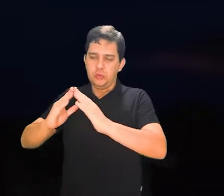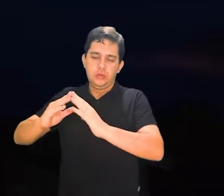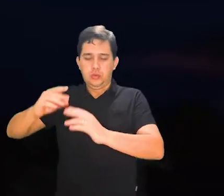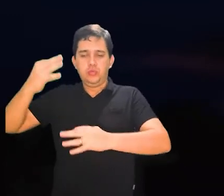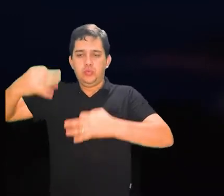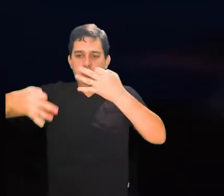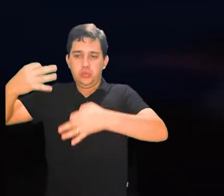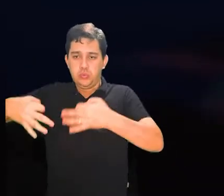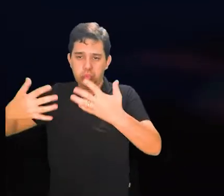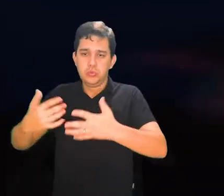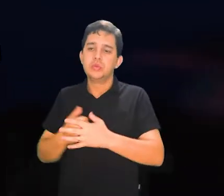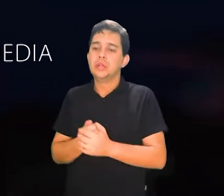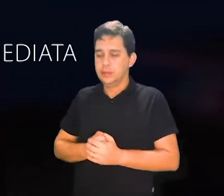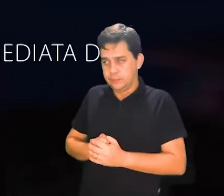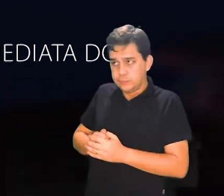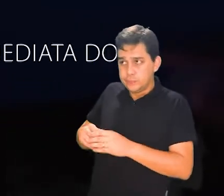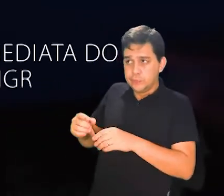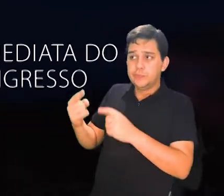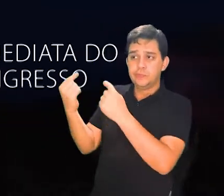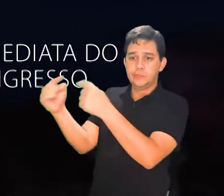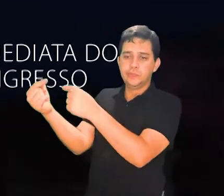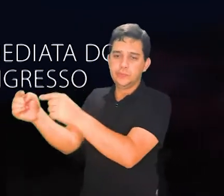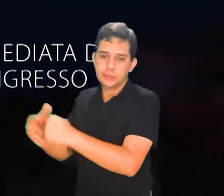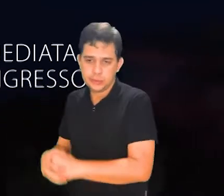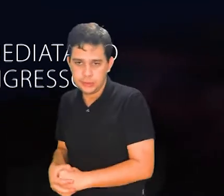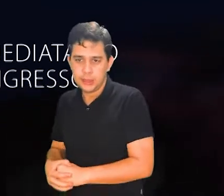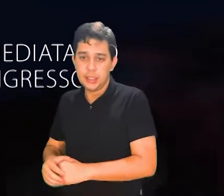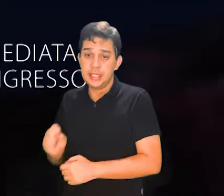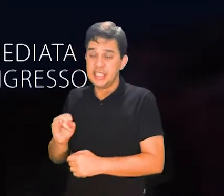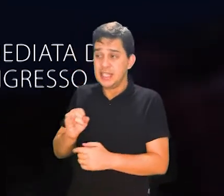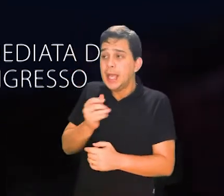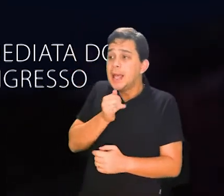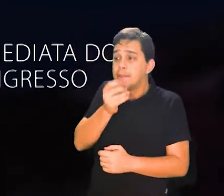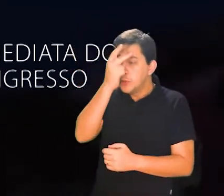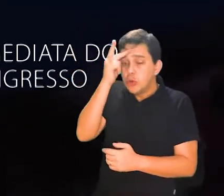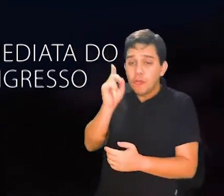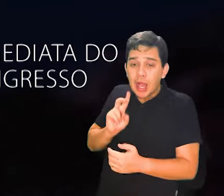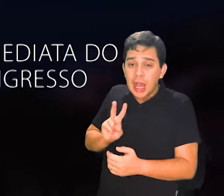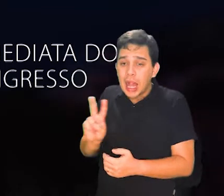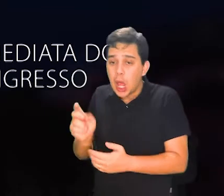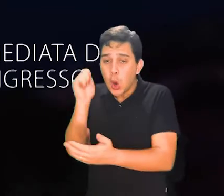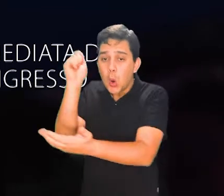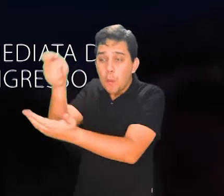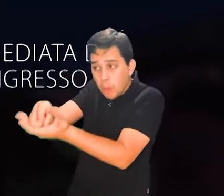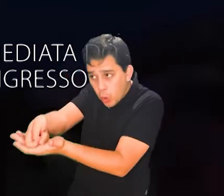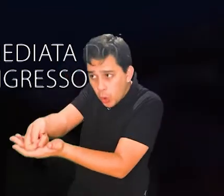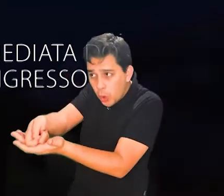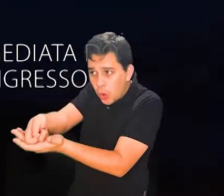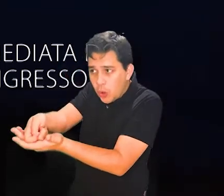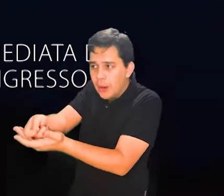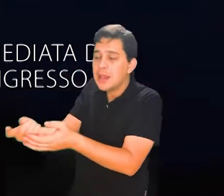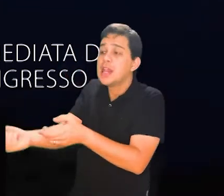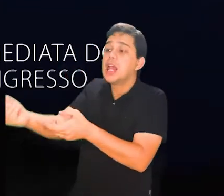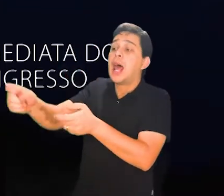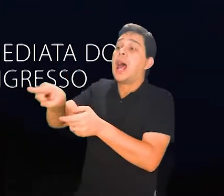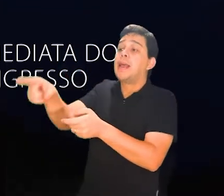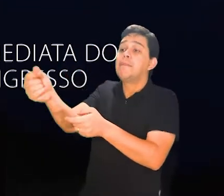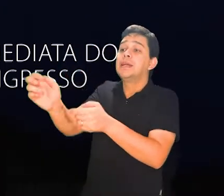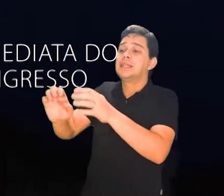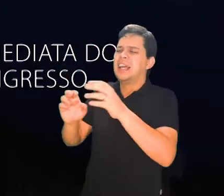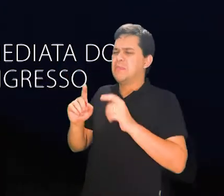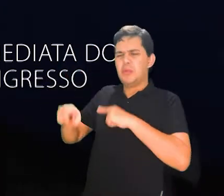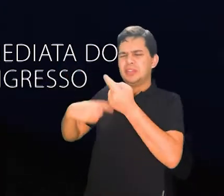o pagamento, a devolução tem que ser feita imediatamente, no mesmo meio que foi feito o pagamento, tanto em caso